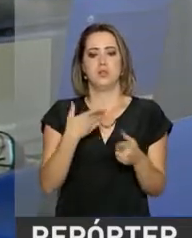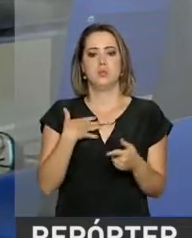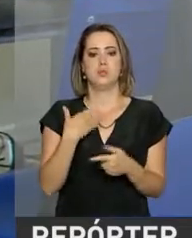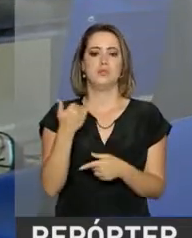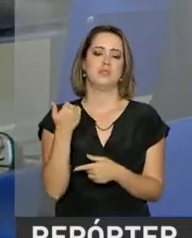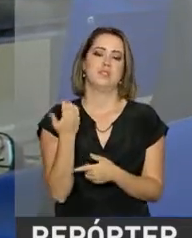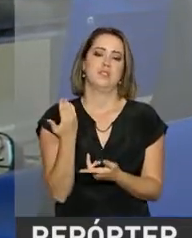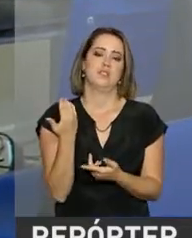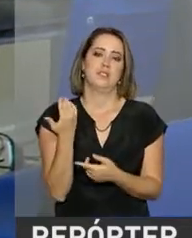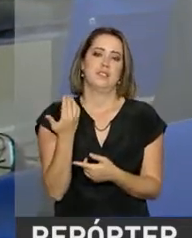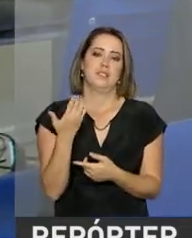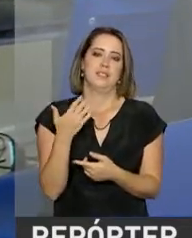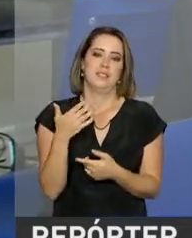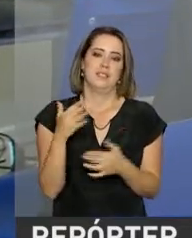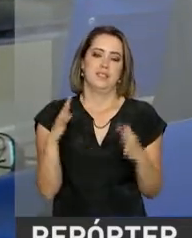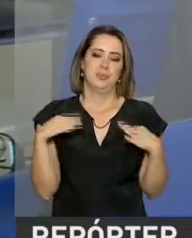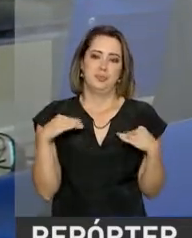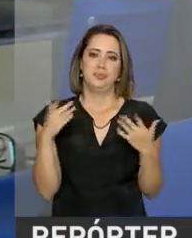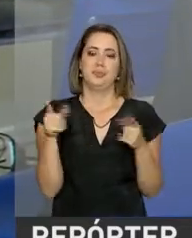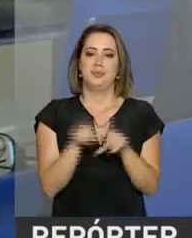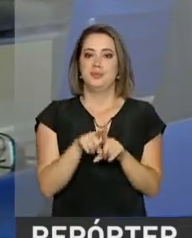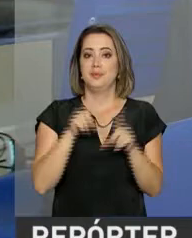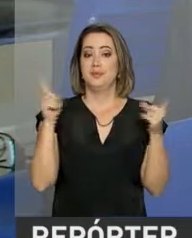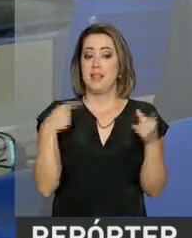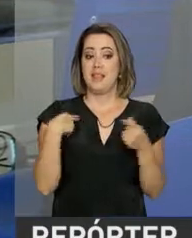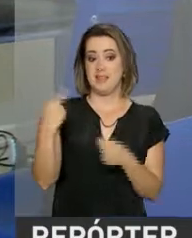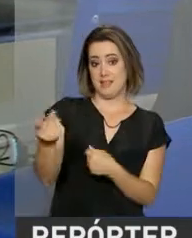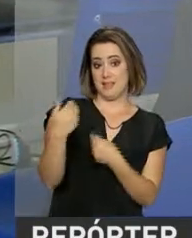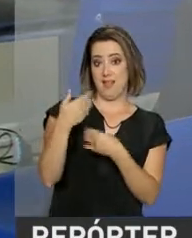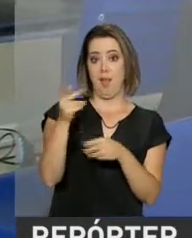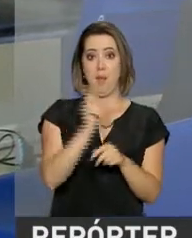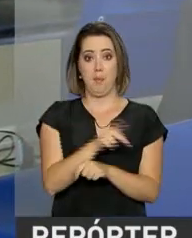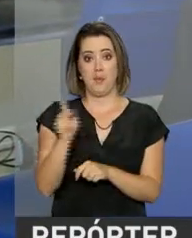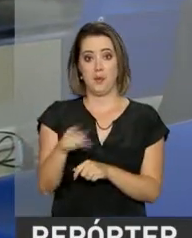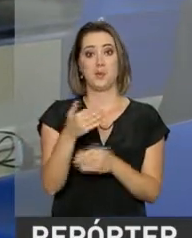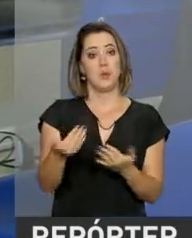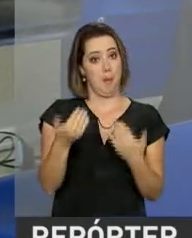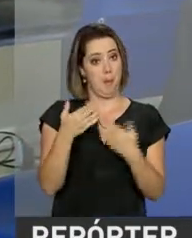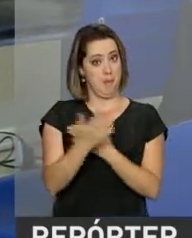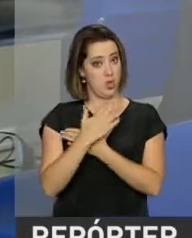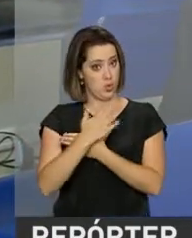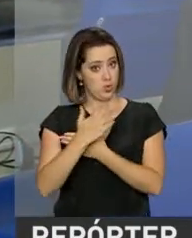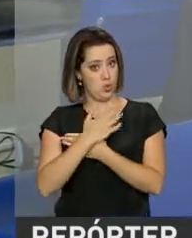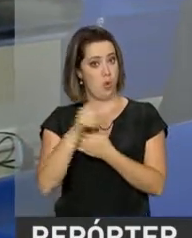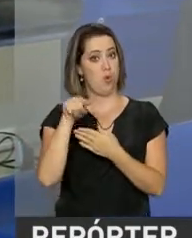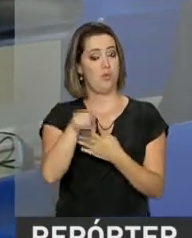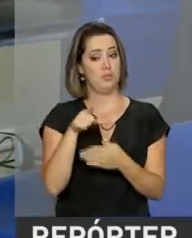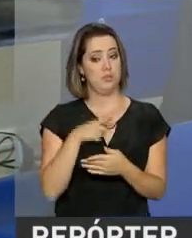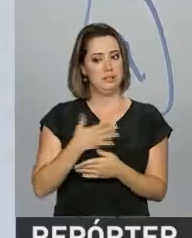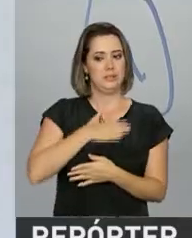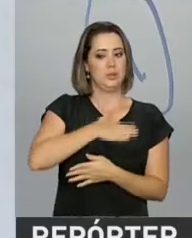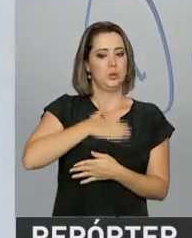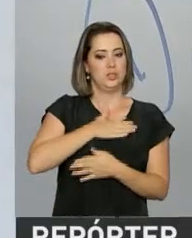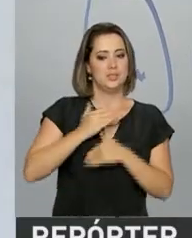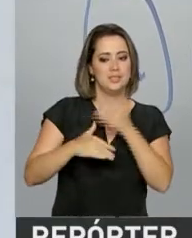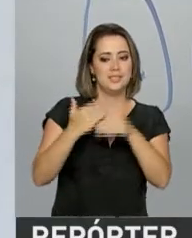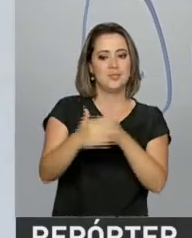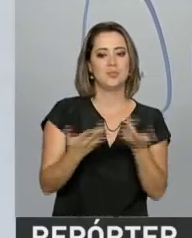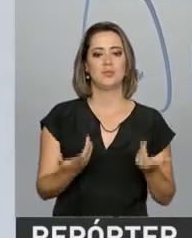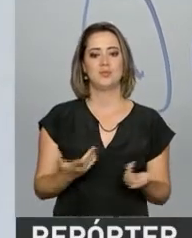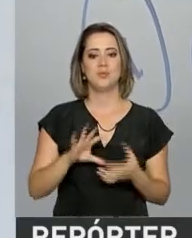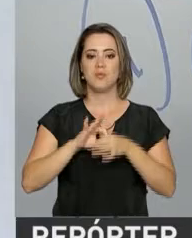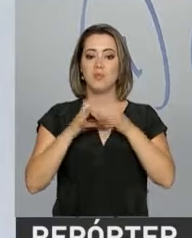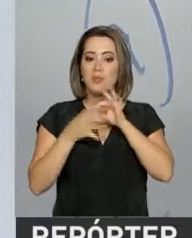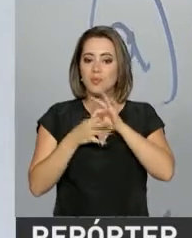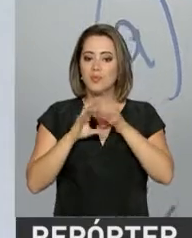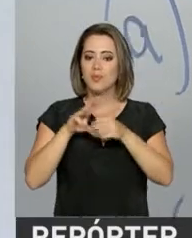preguiçoso. Aí foi, a professora me ajudou, aí eu fui começando a gostar, aí consegui. A Olimpíada